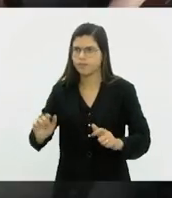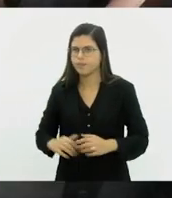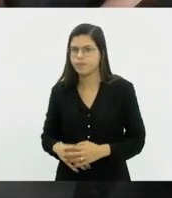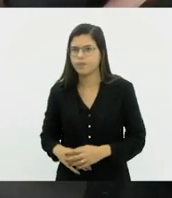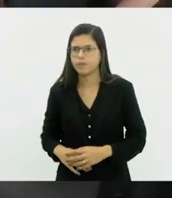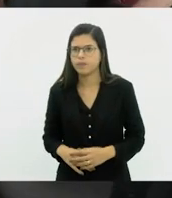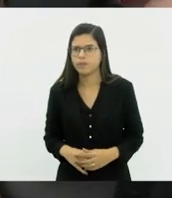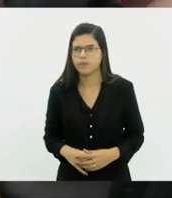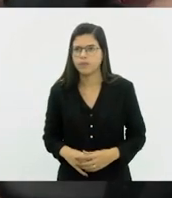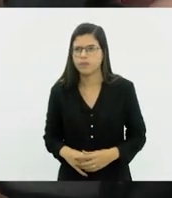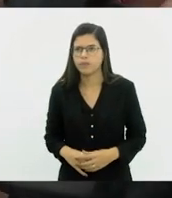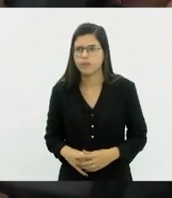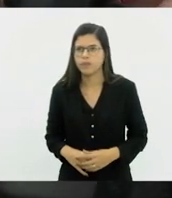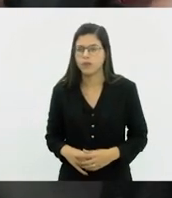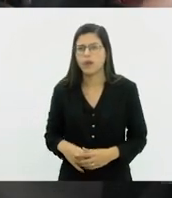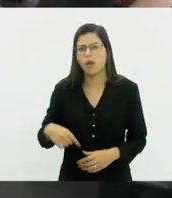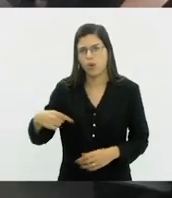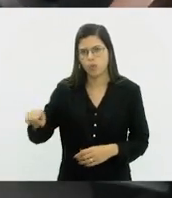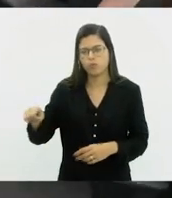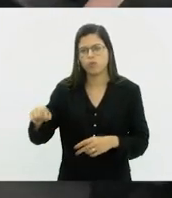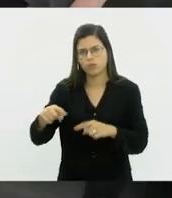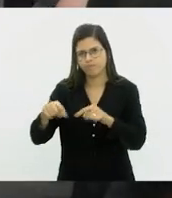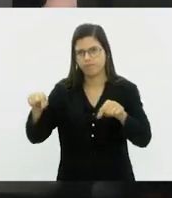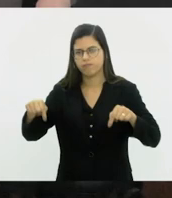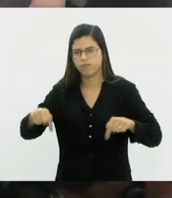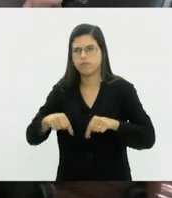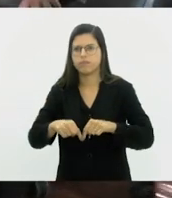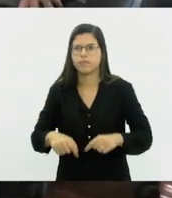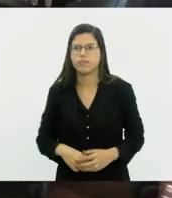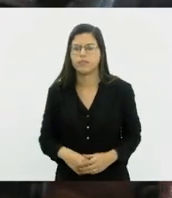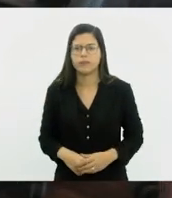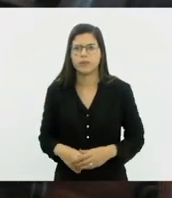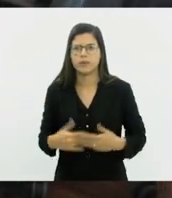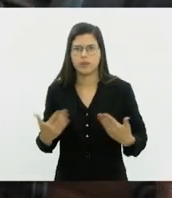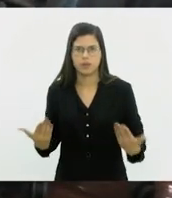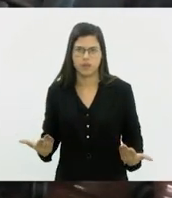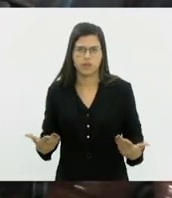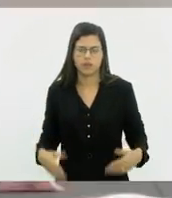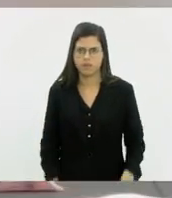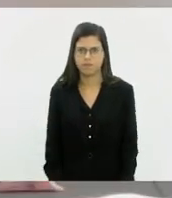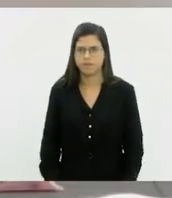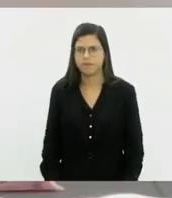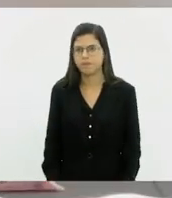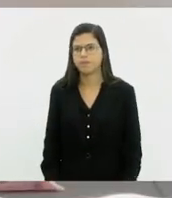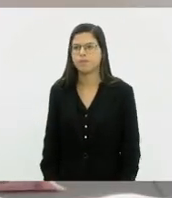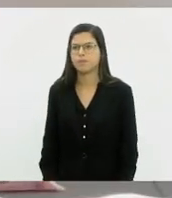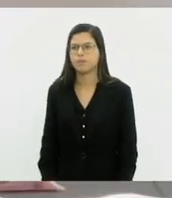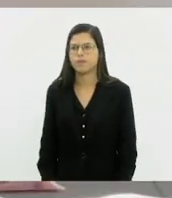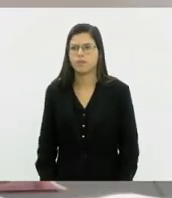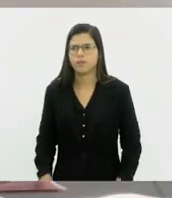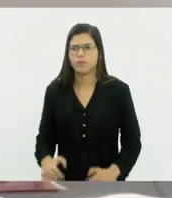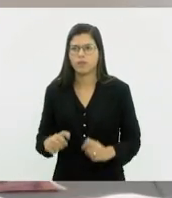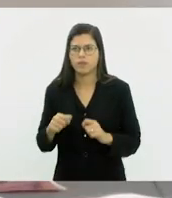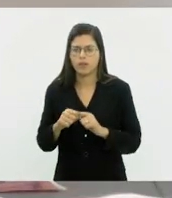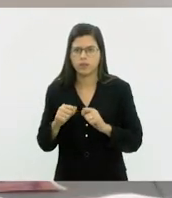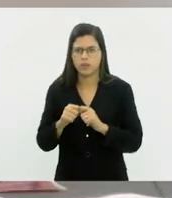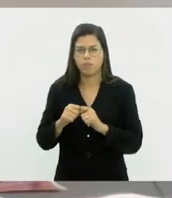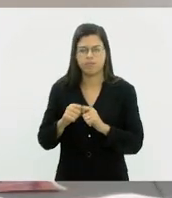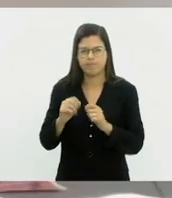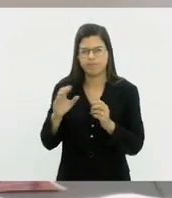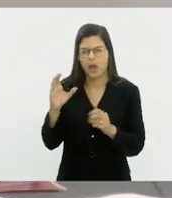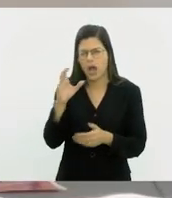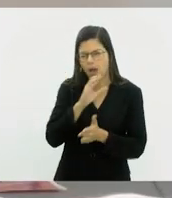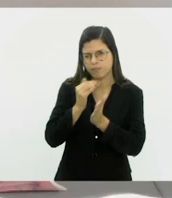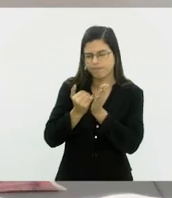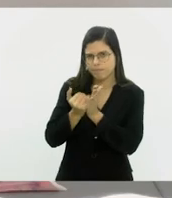Vander Ah foi no gabinete tá bom bem então fazer uma rapidíssima introdução